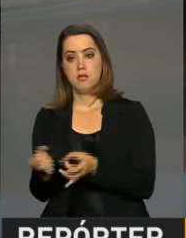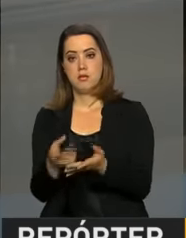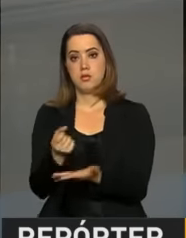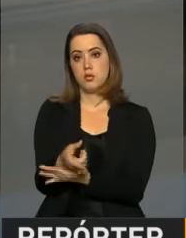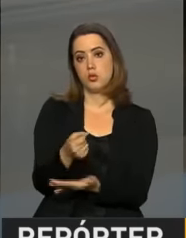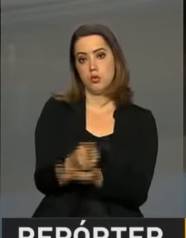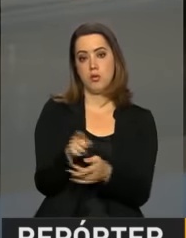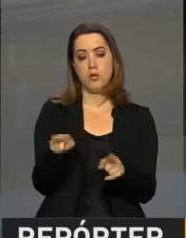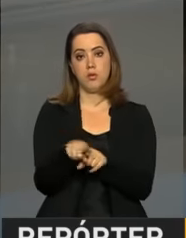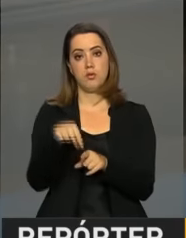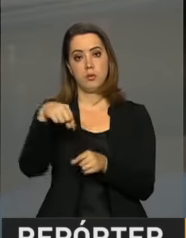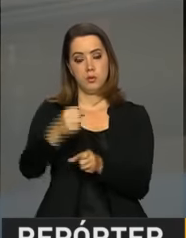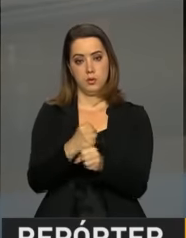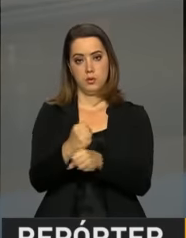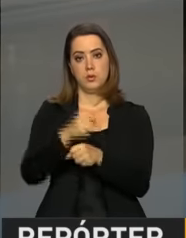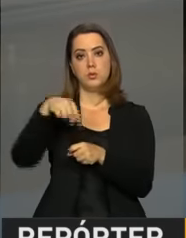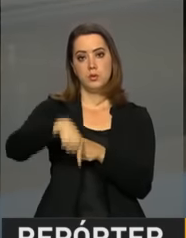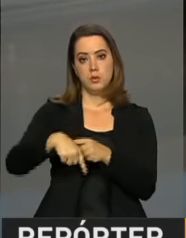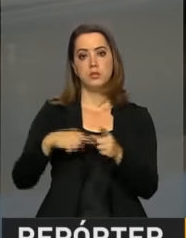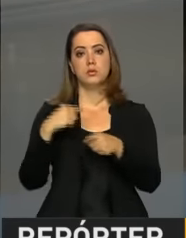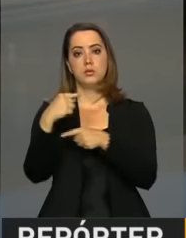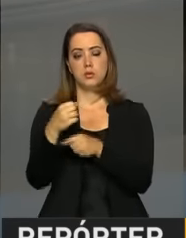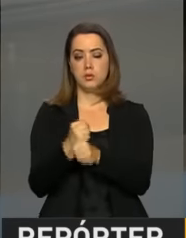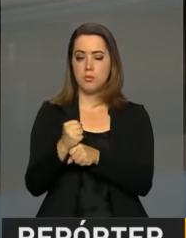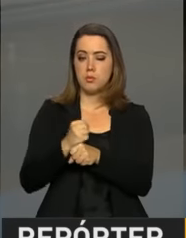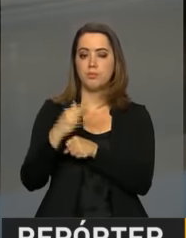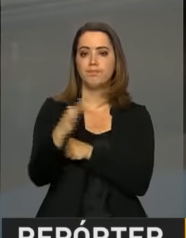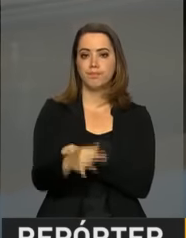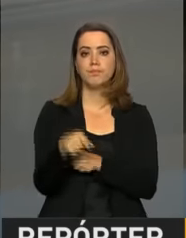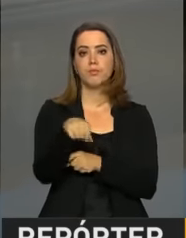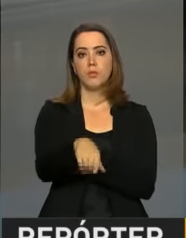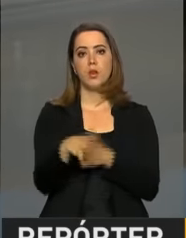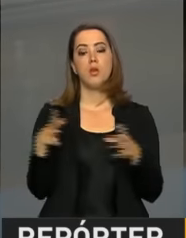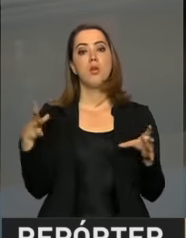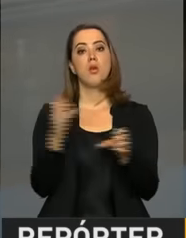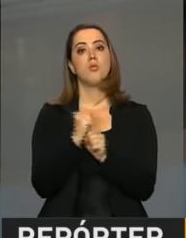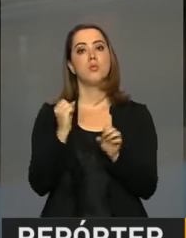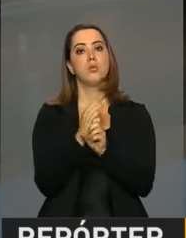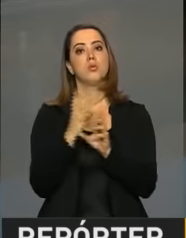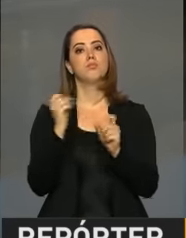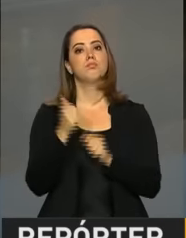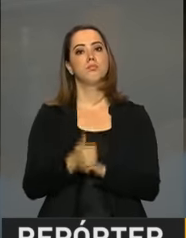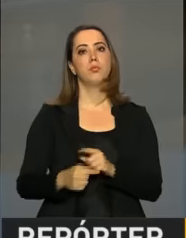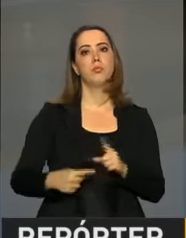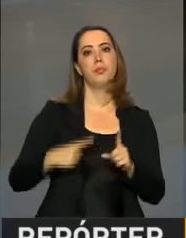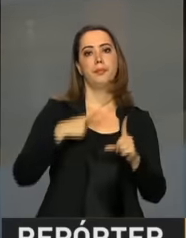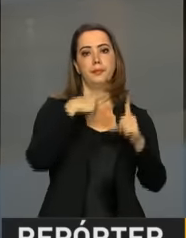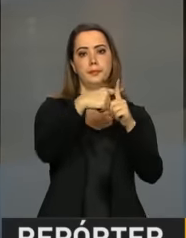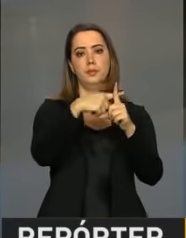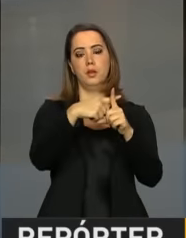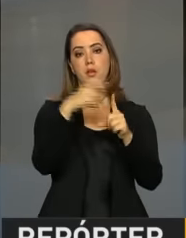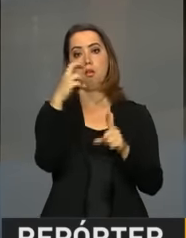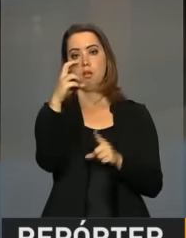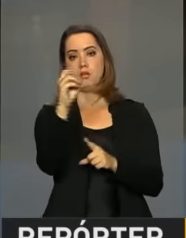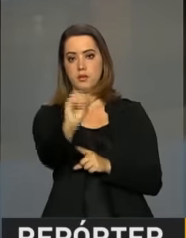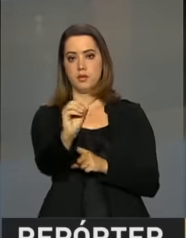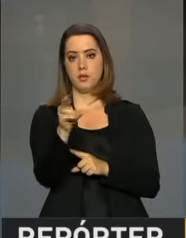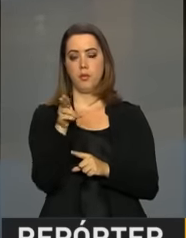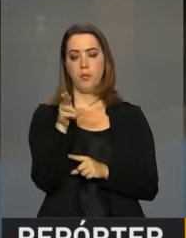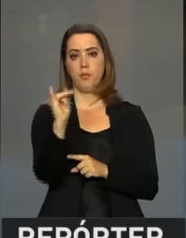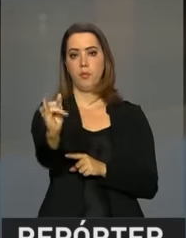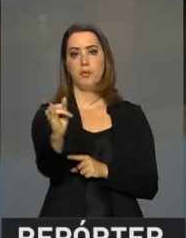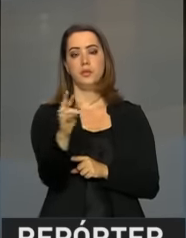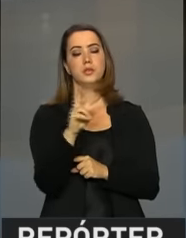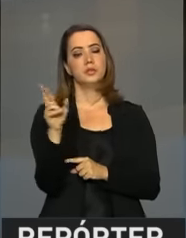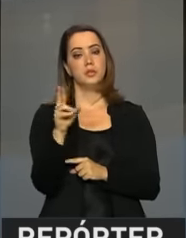2016 e em 2017, segundo o boletim Focus, vai fechar com um saldo positivo de 50 bilhões de dólares, isso